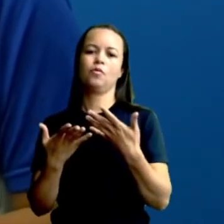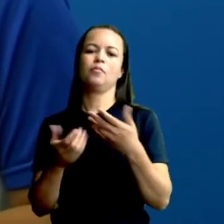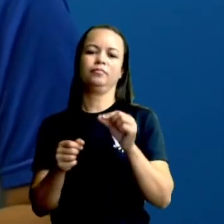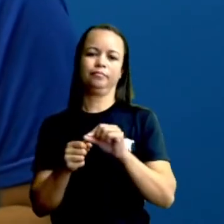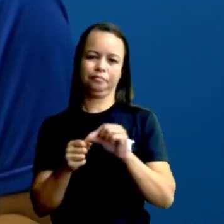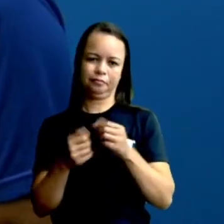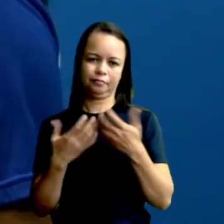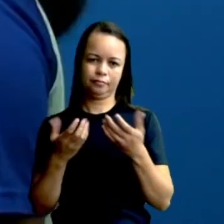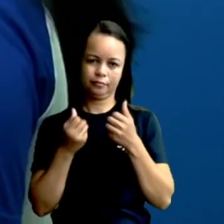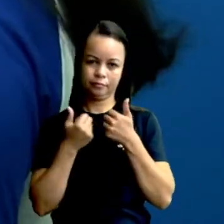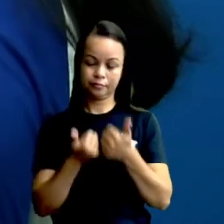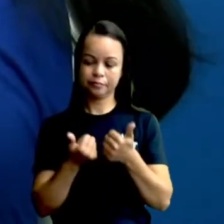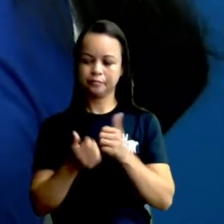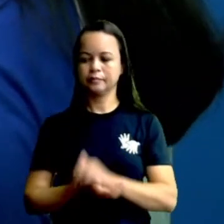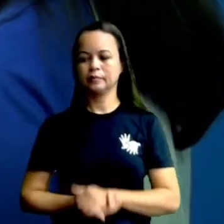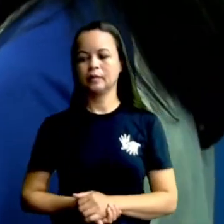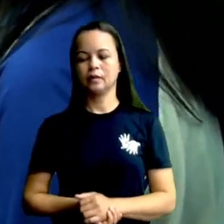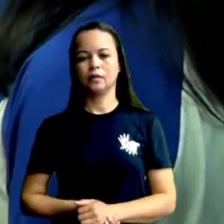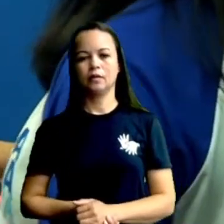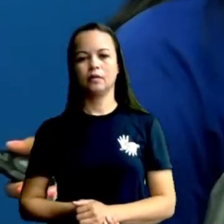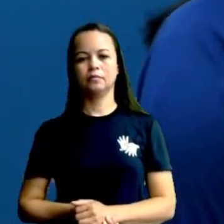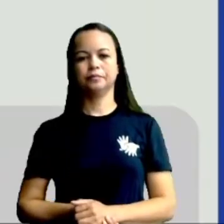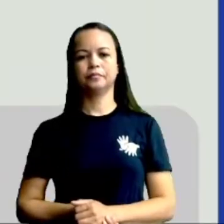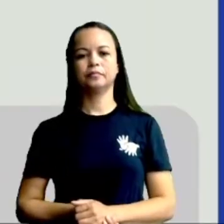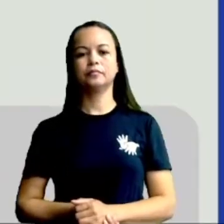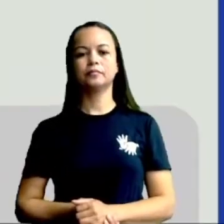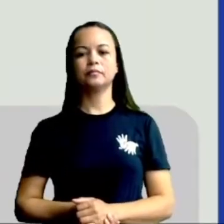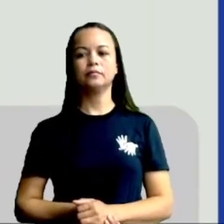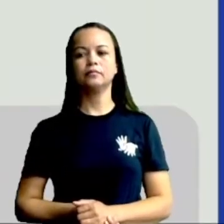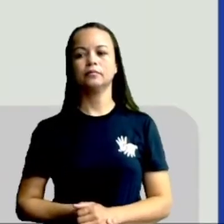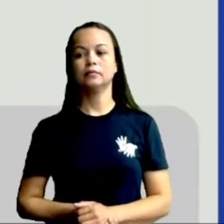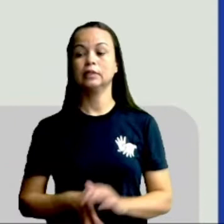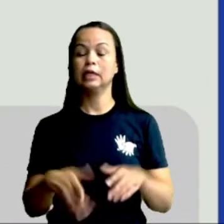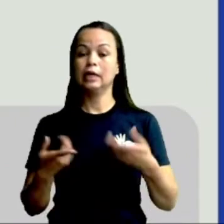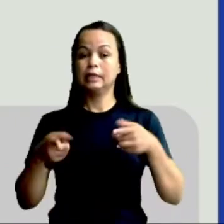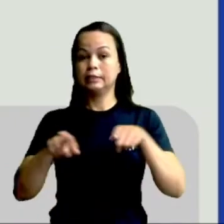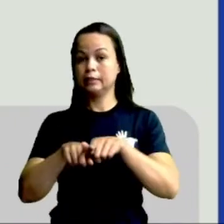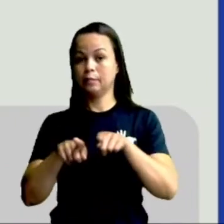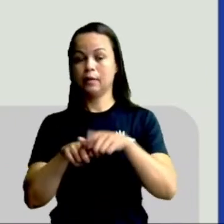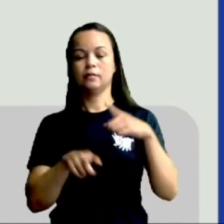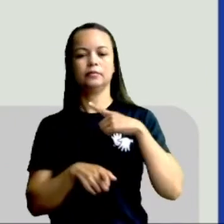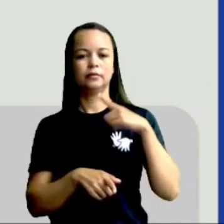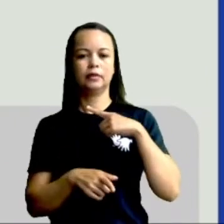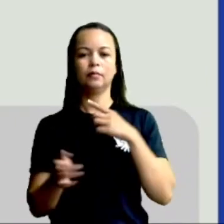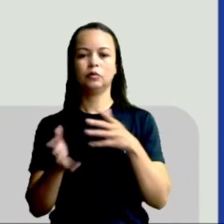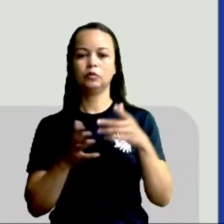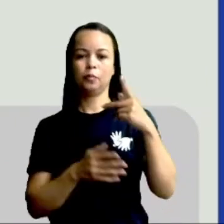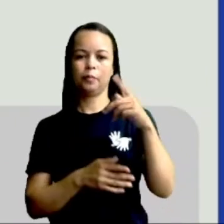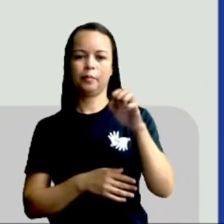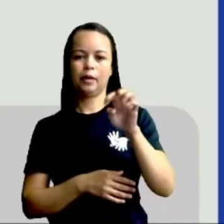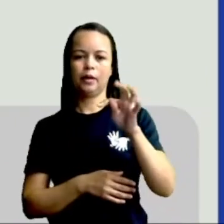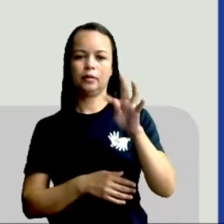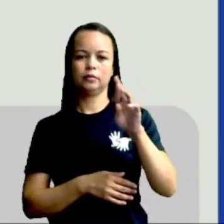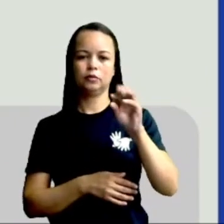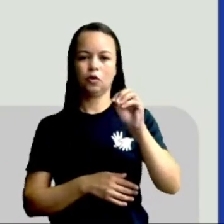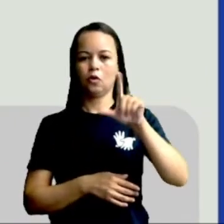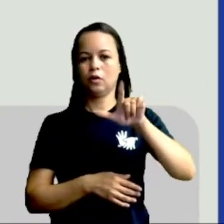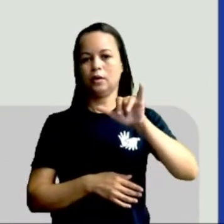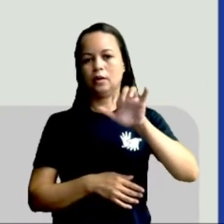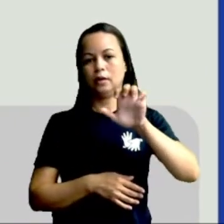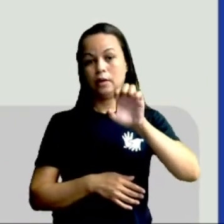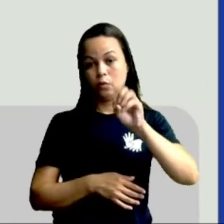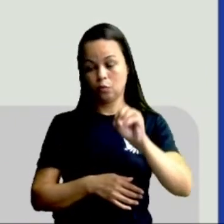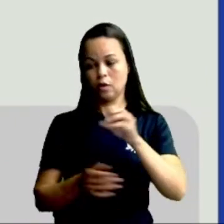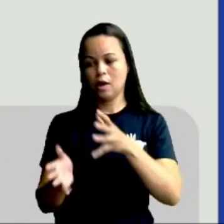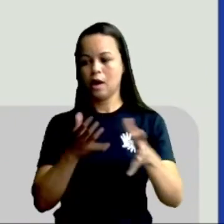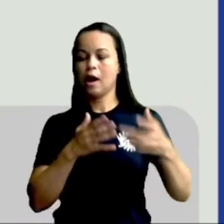fazer. Tá bom? Vamos lá, seguindo. Eita, também temos o petróleo aqui no Nordeste, ó. O petróleo